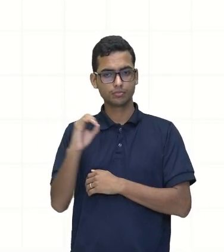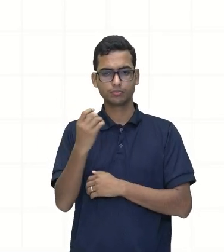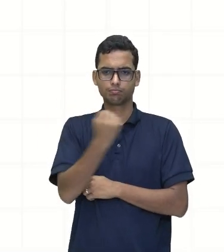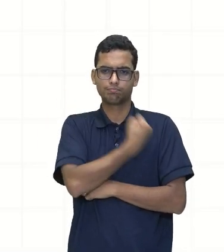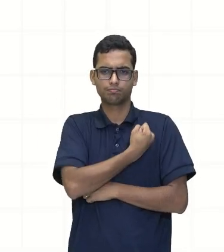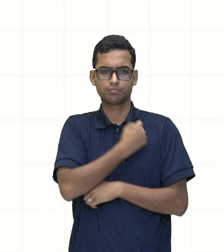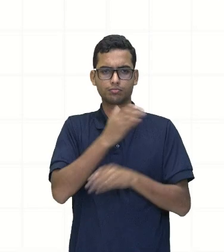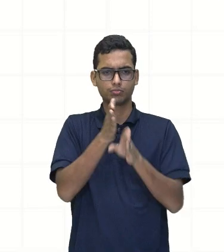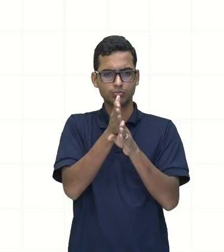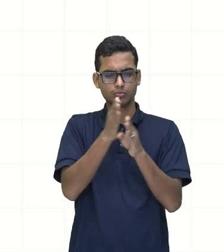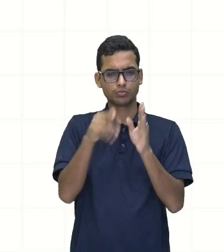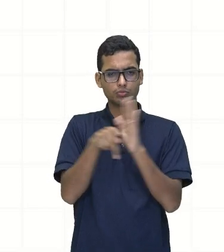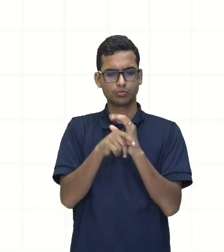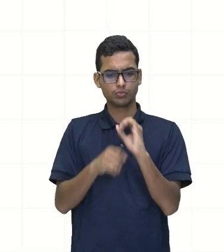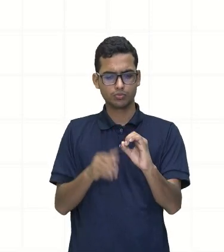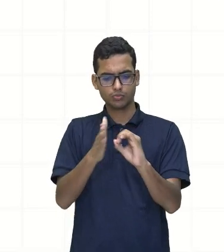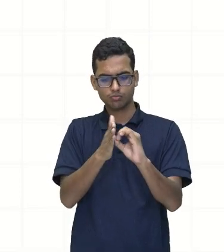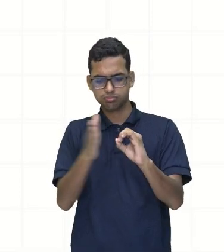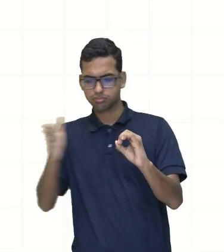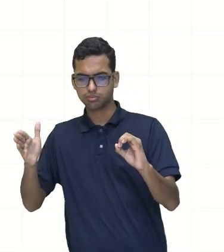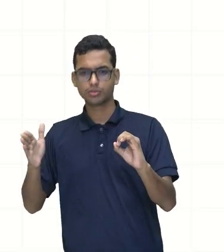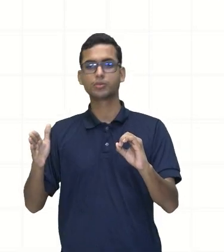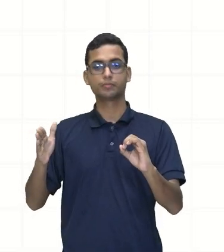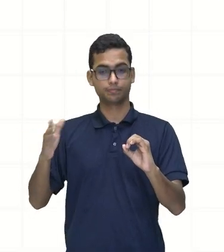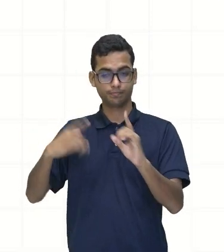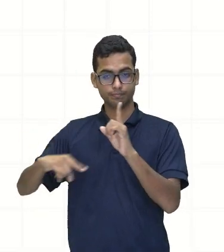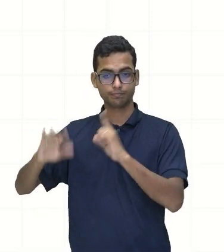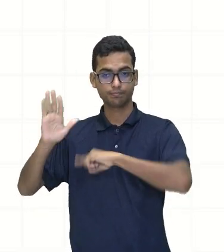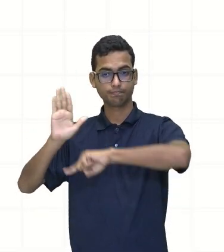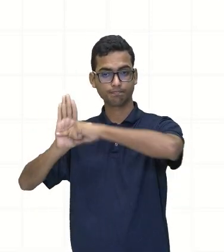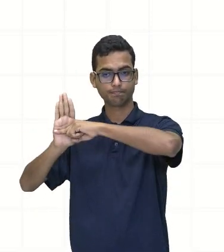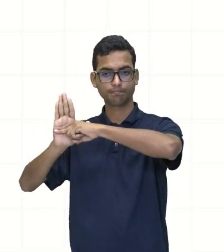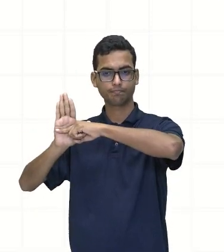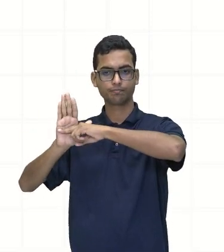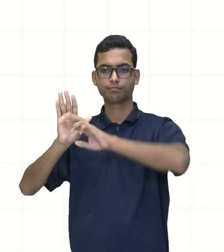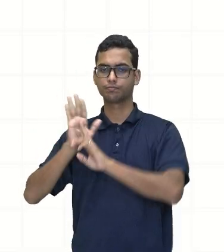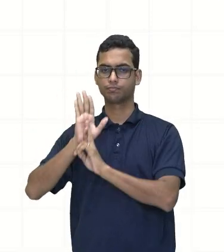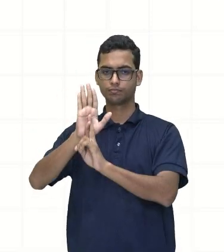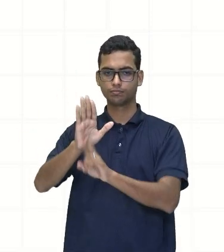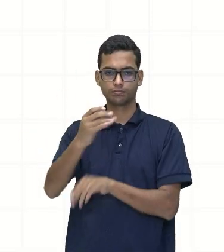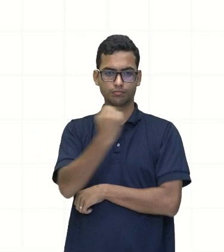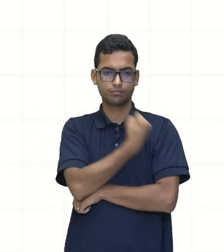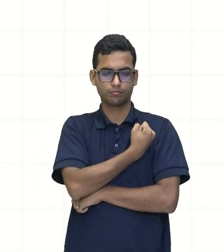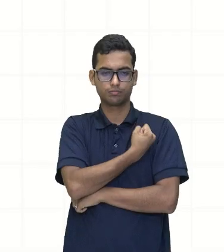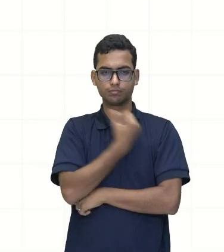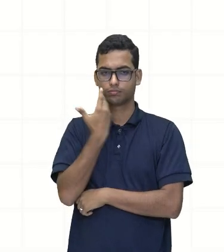números negativos, tá? E aí essa daqui é a nossa representação dos nossos números